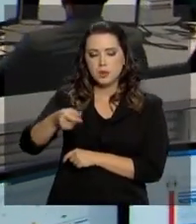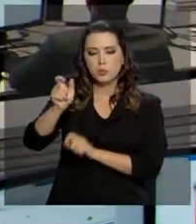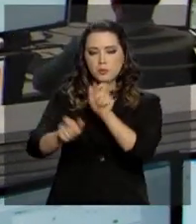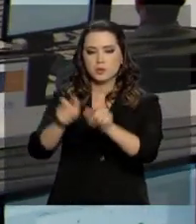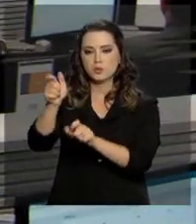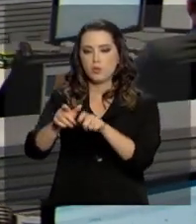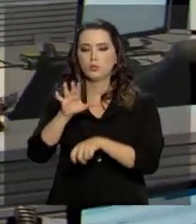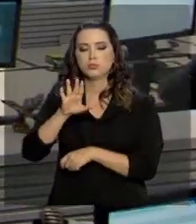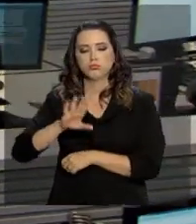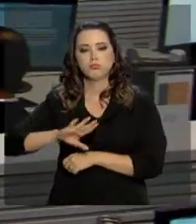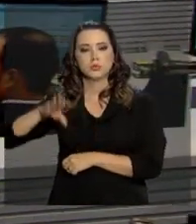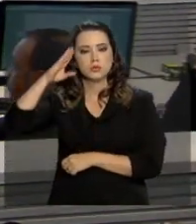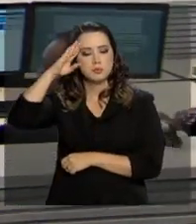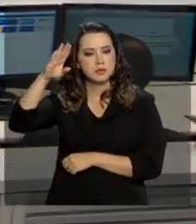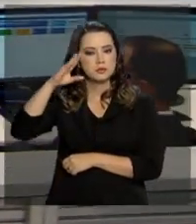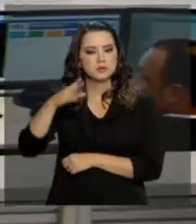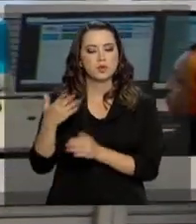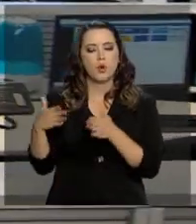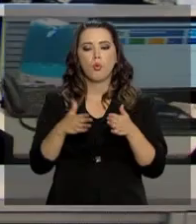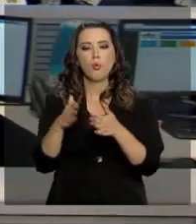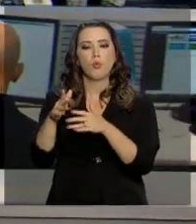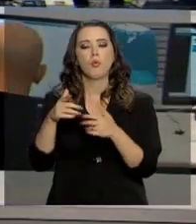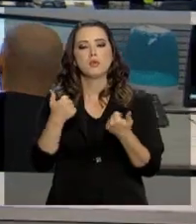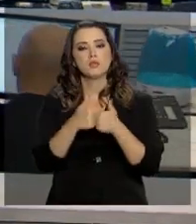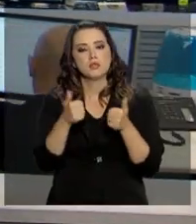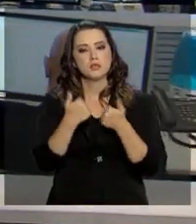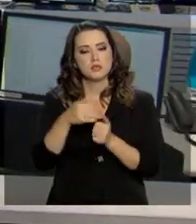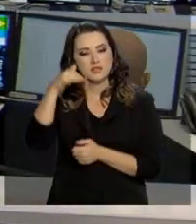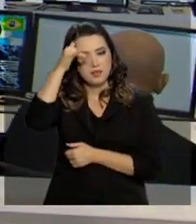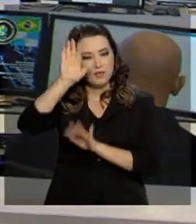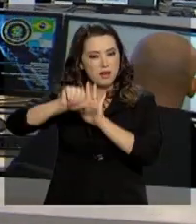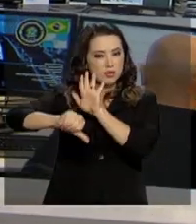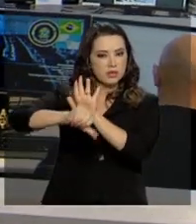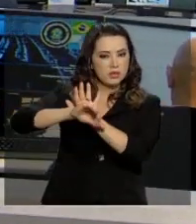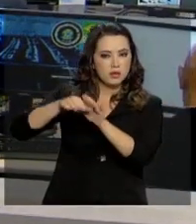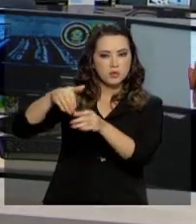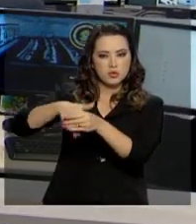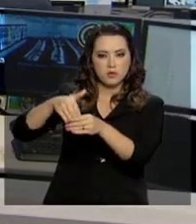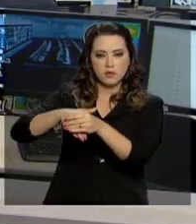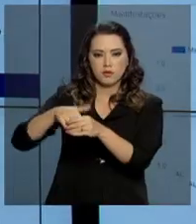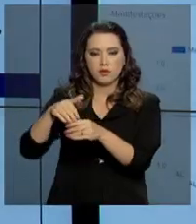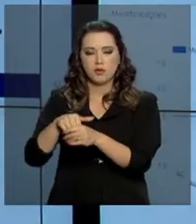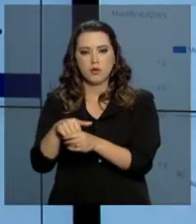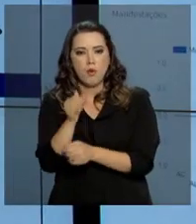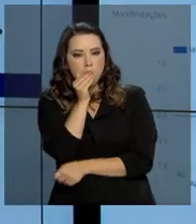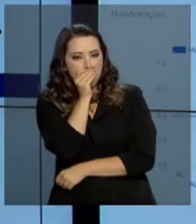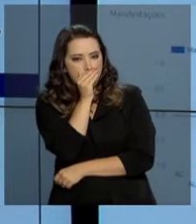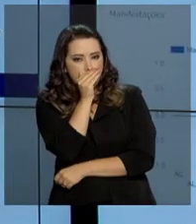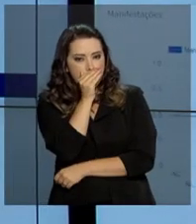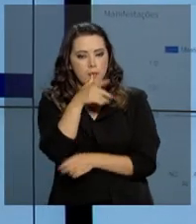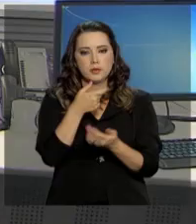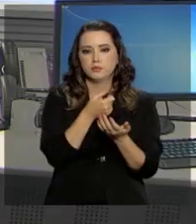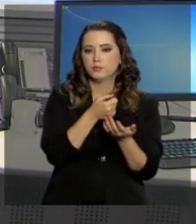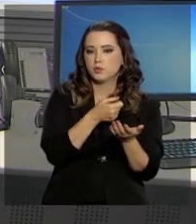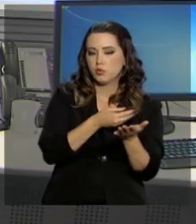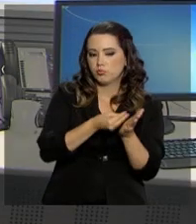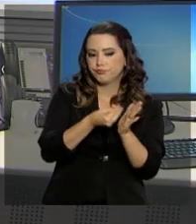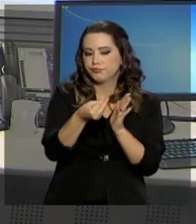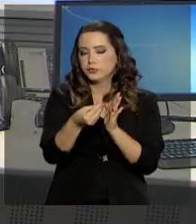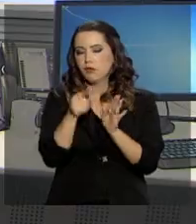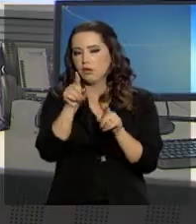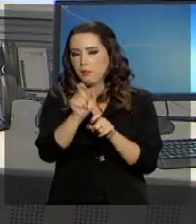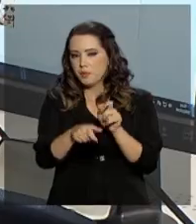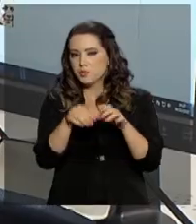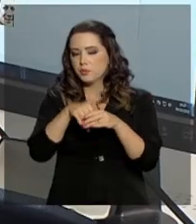trânsito. Eles vão policiar ruas, trânsito e combater os crimes eleitorais, como boca de urna. Já o Centro de Combate e Controle